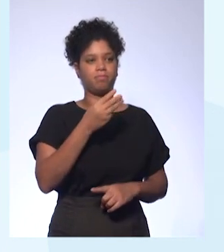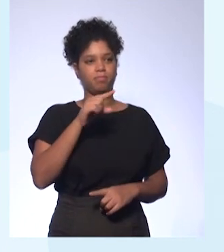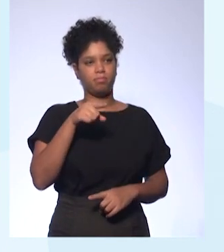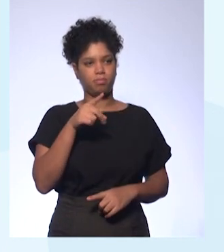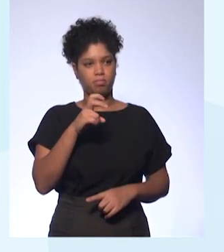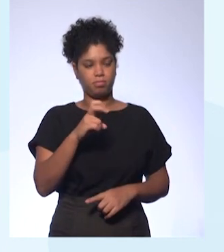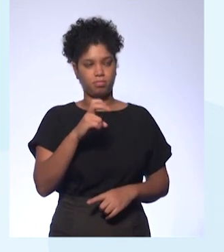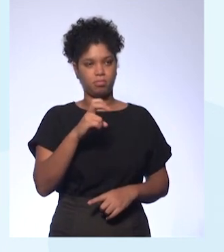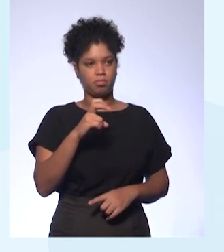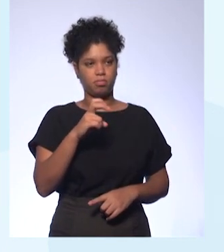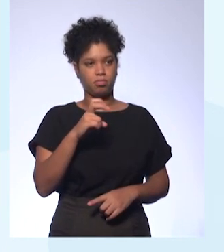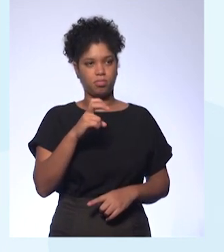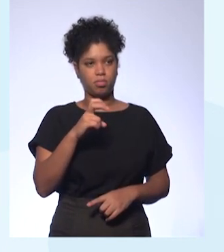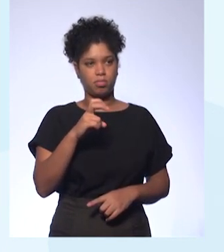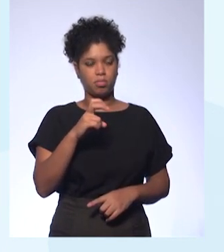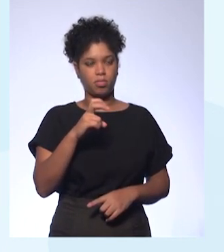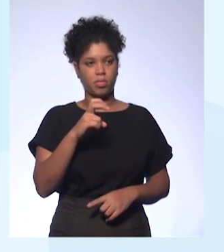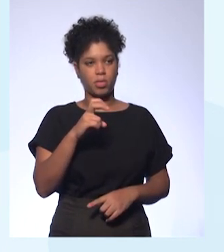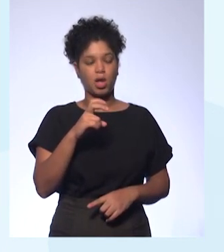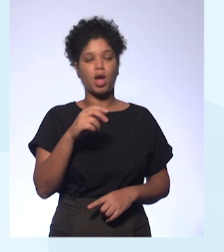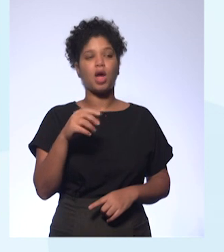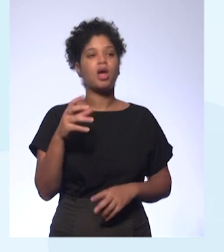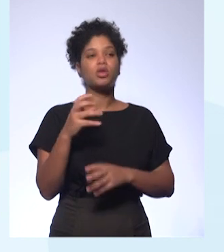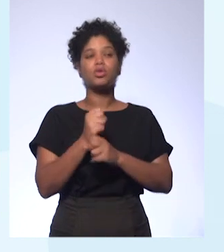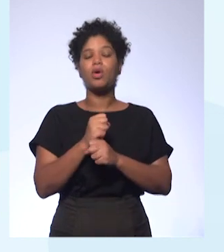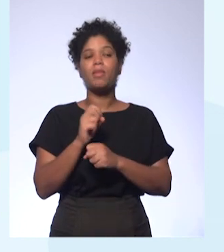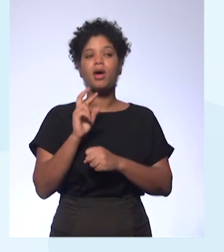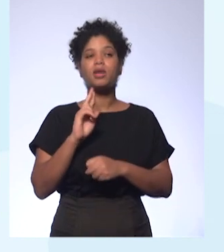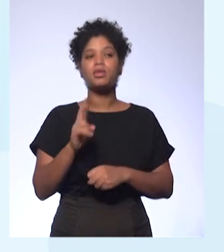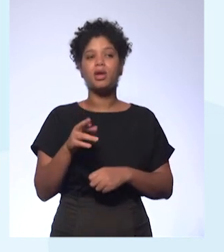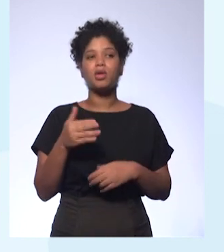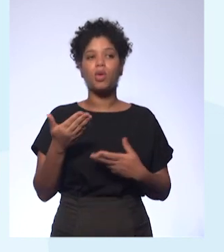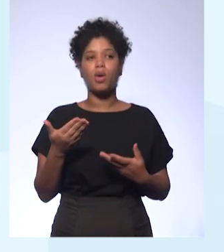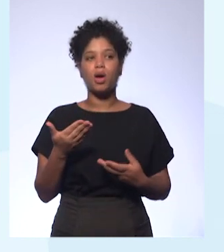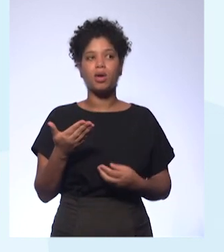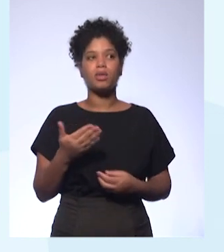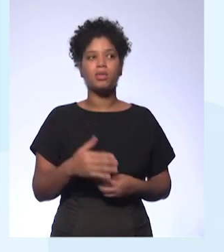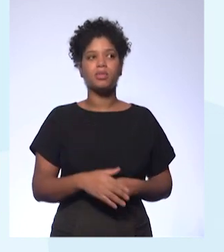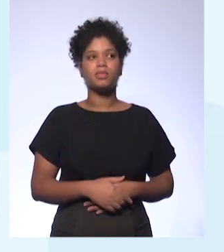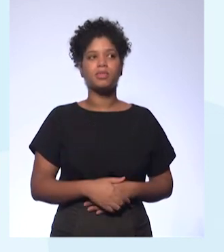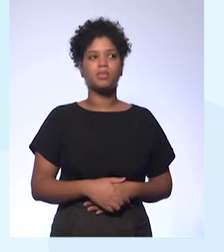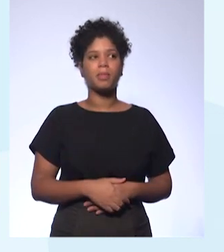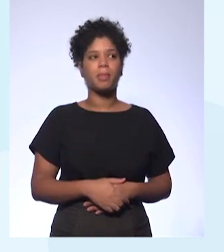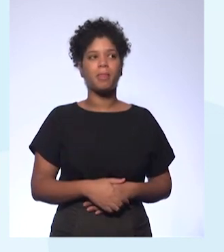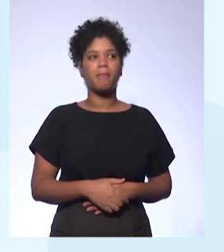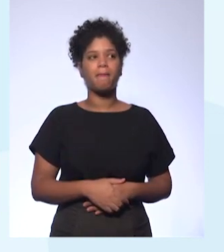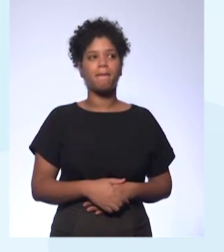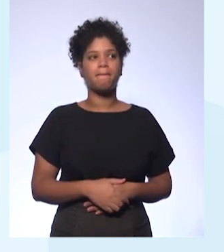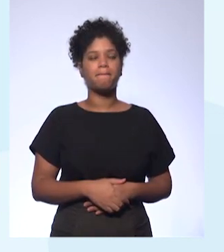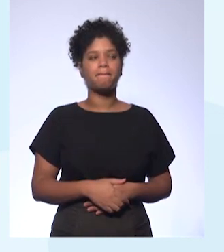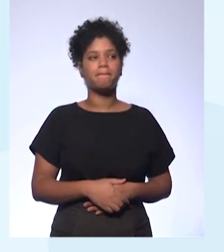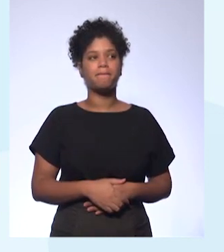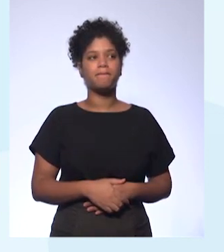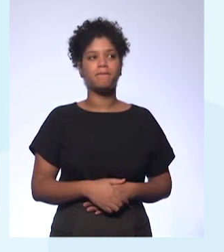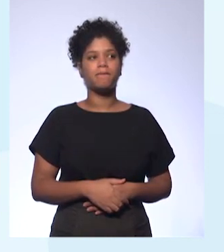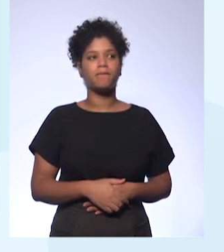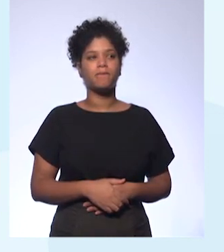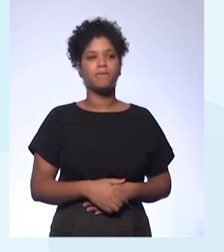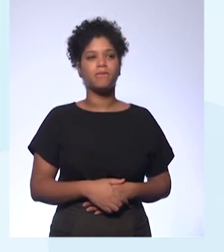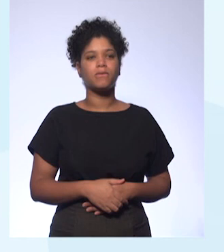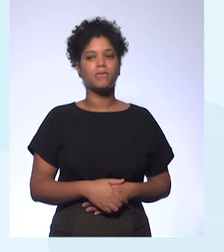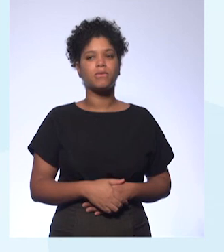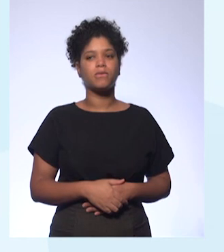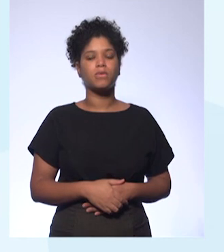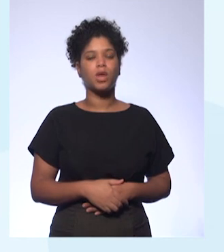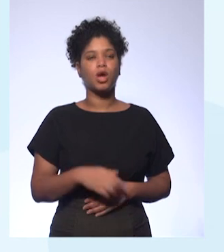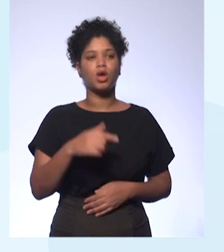63,5. 4 vezes 63,5 é igual, 4 vezes 60, 240, 4 vezes 3,5, 14, é igual a